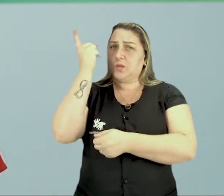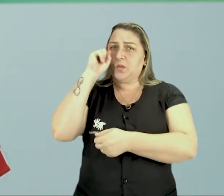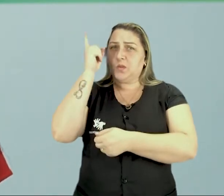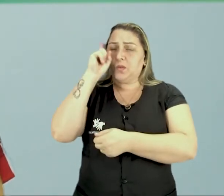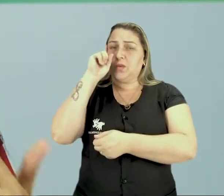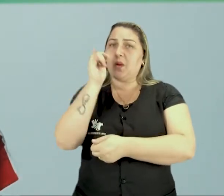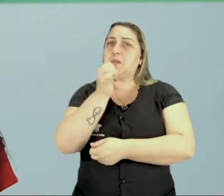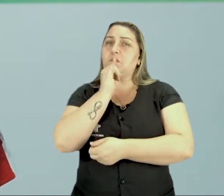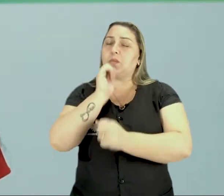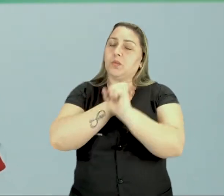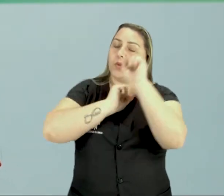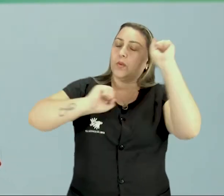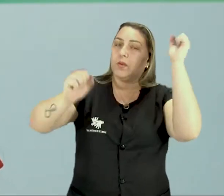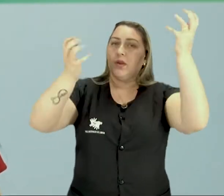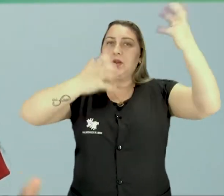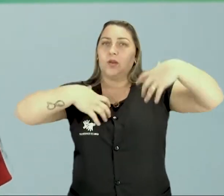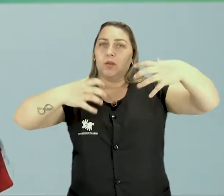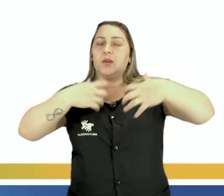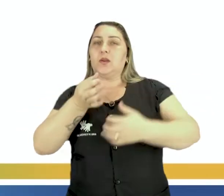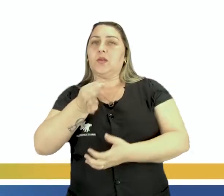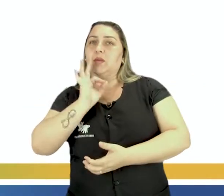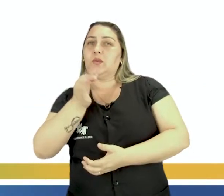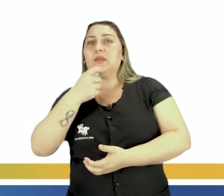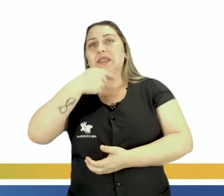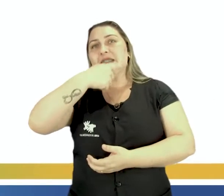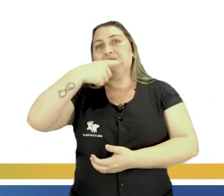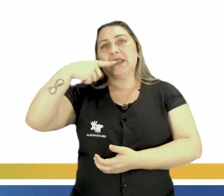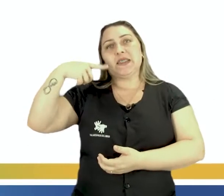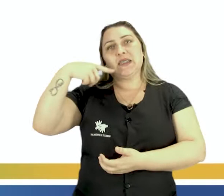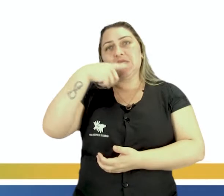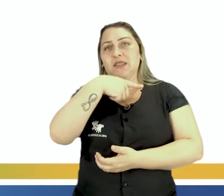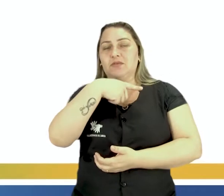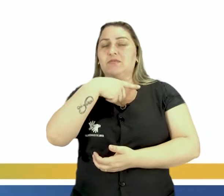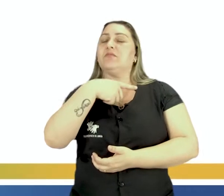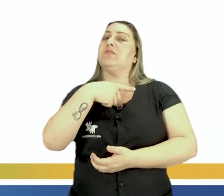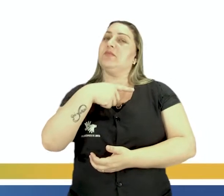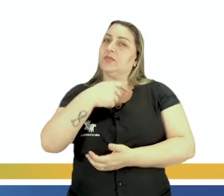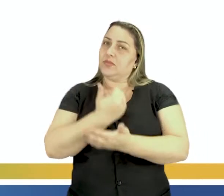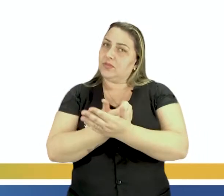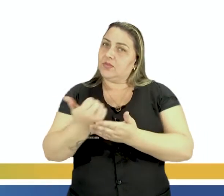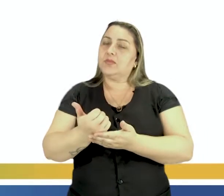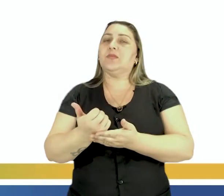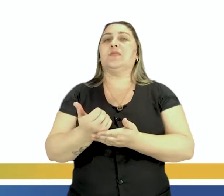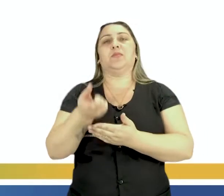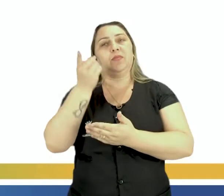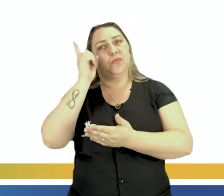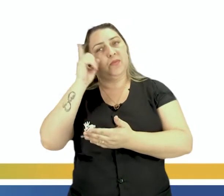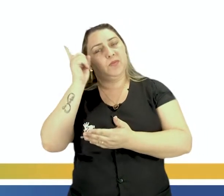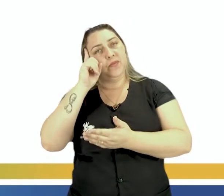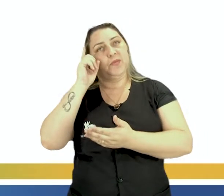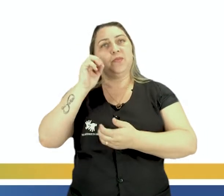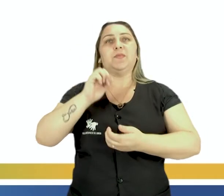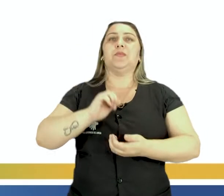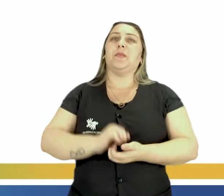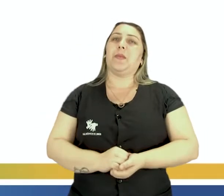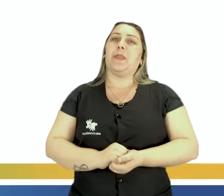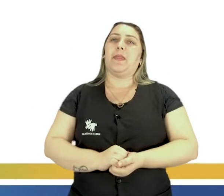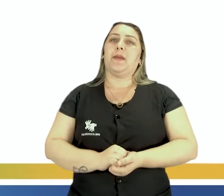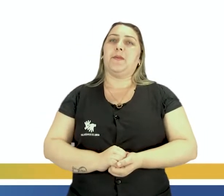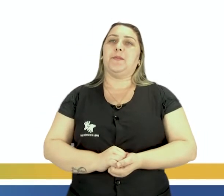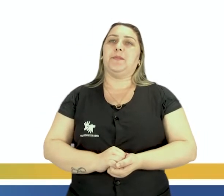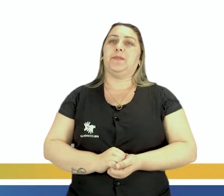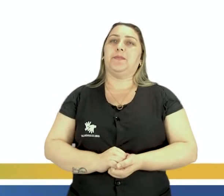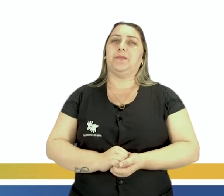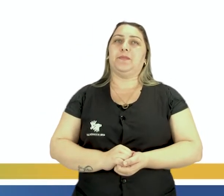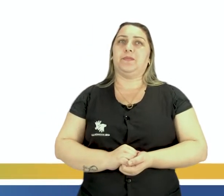dias. Por exemplo, acordar, tomar banho, tomar café, escovar os dentes. Então, são ações rotineiras, né, que nós fazemos todos os dias. E os